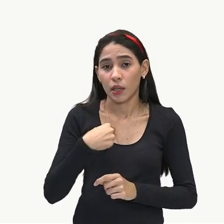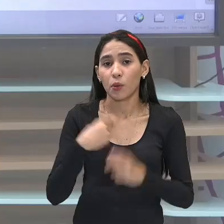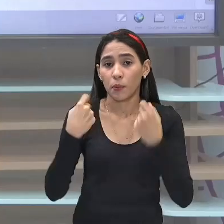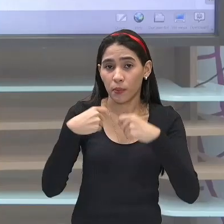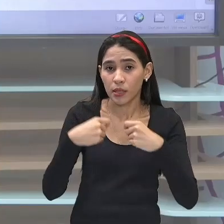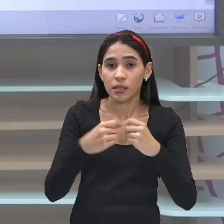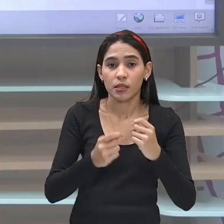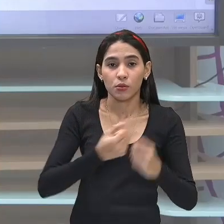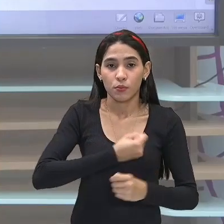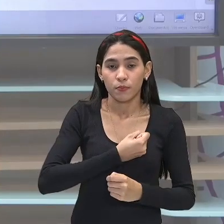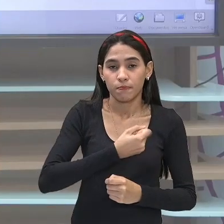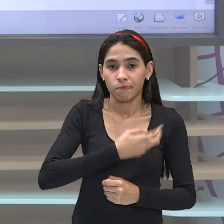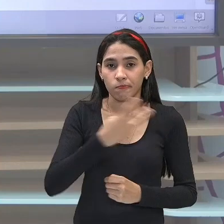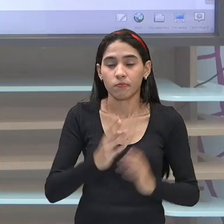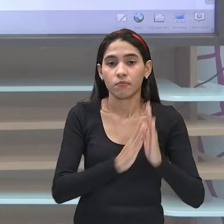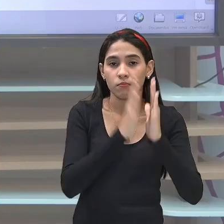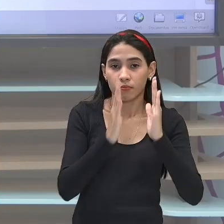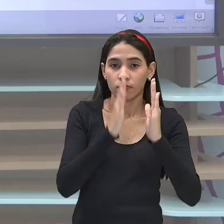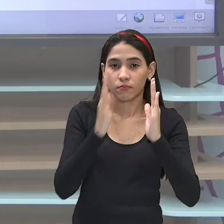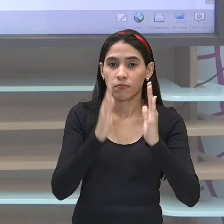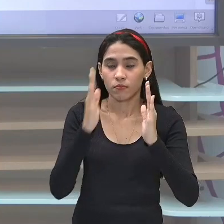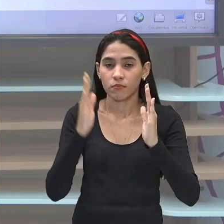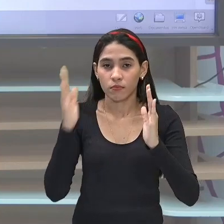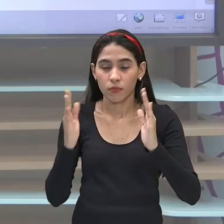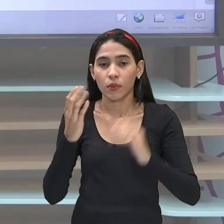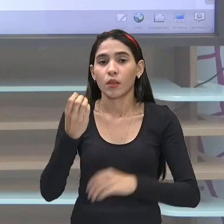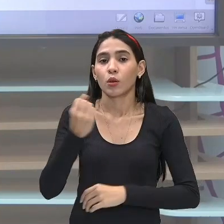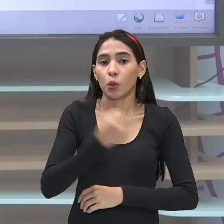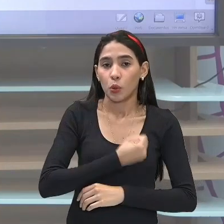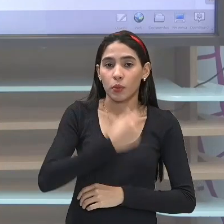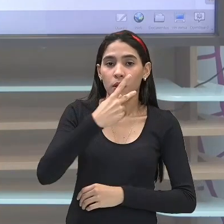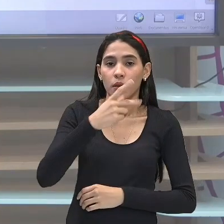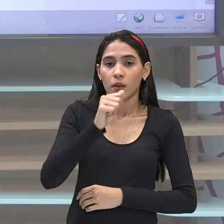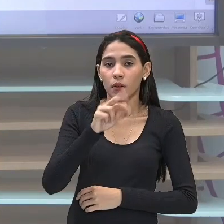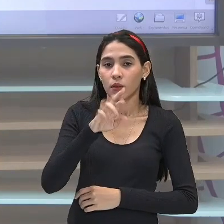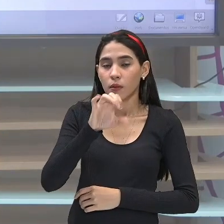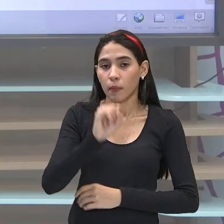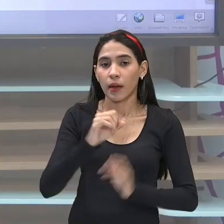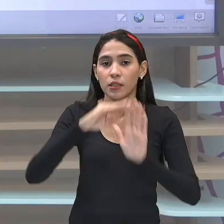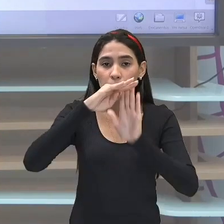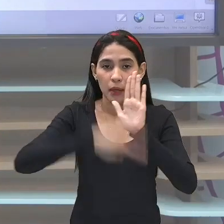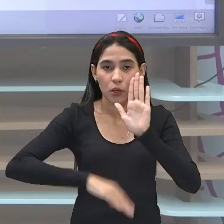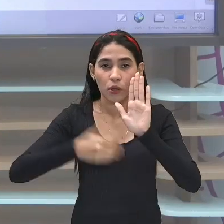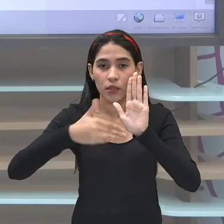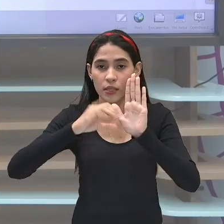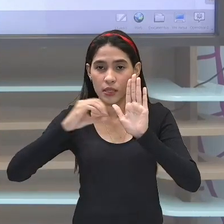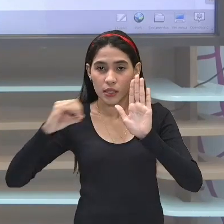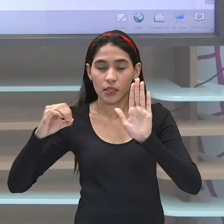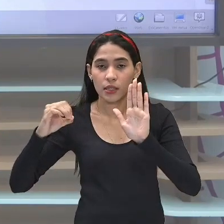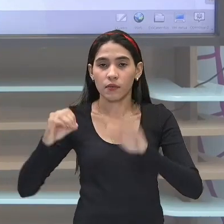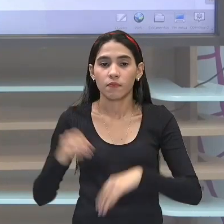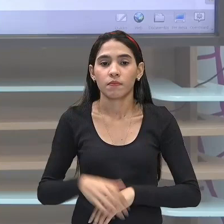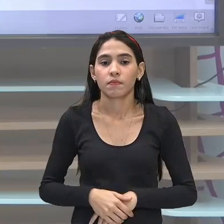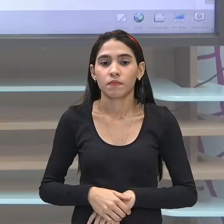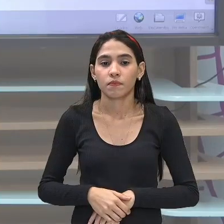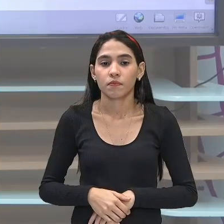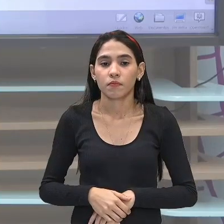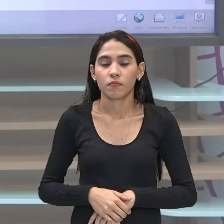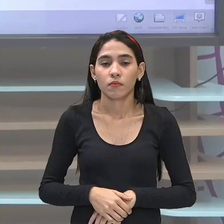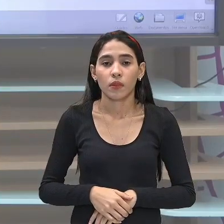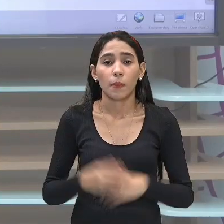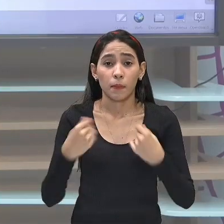uma sequência numérica dos números pares menores que 100. Veja, eu quero formar